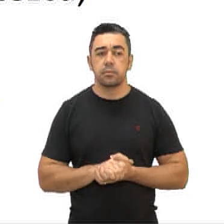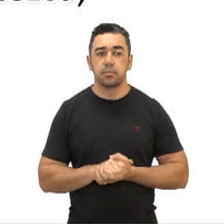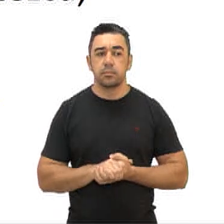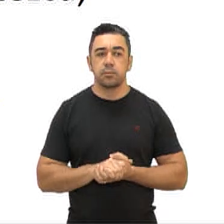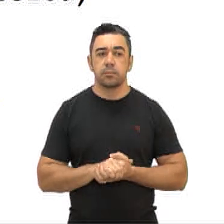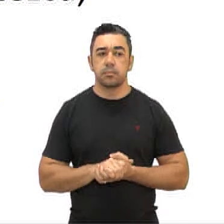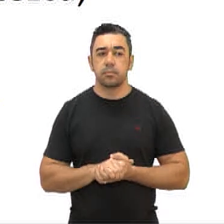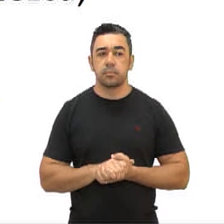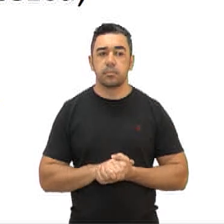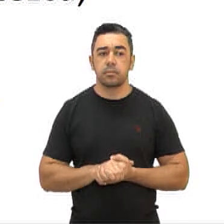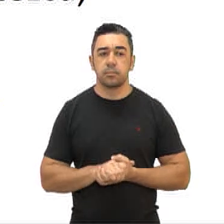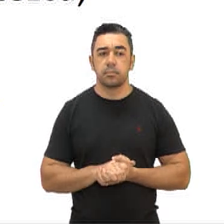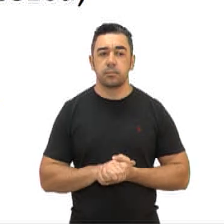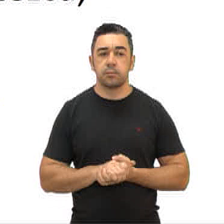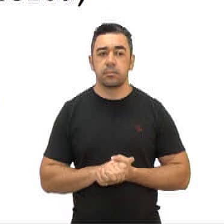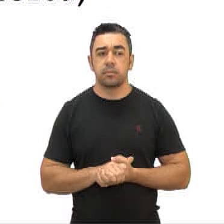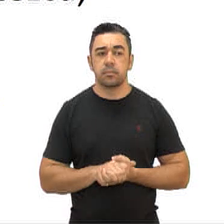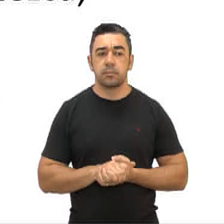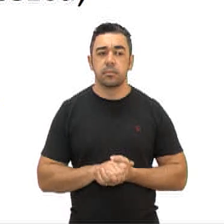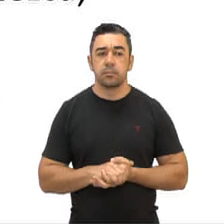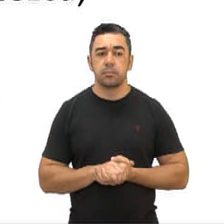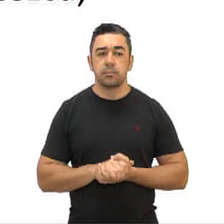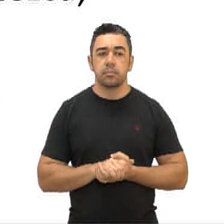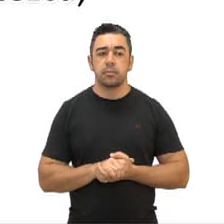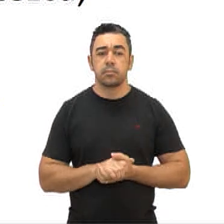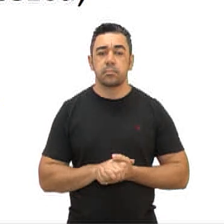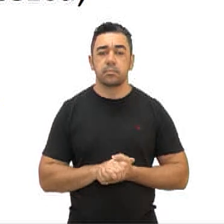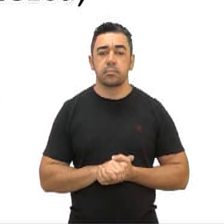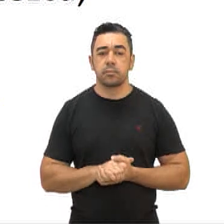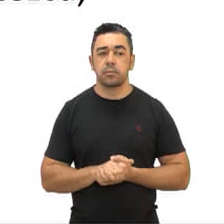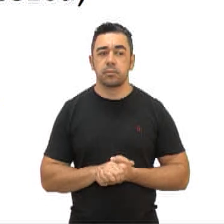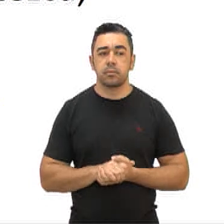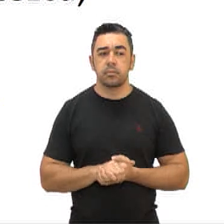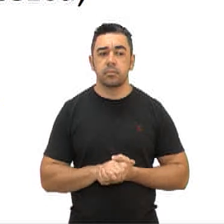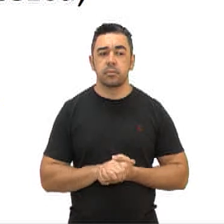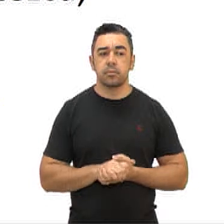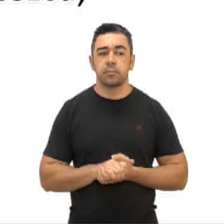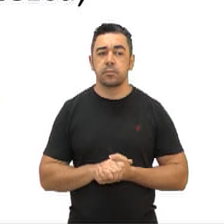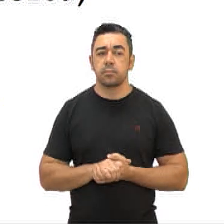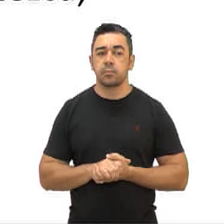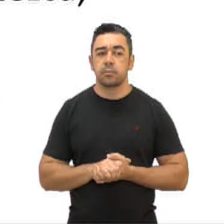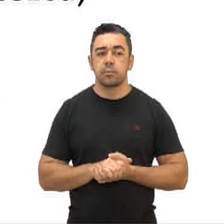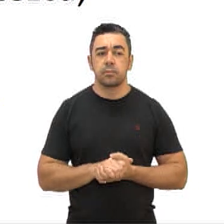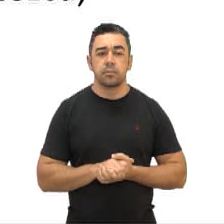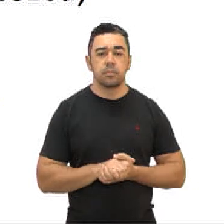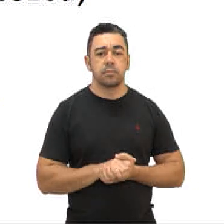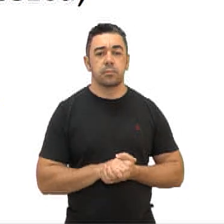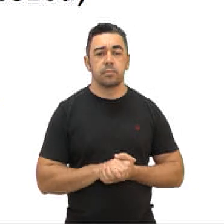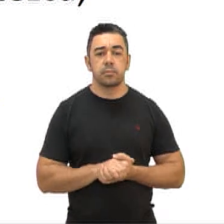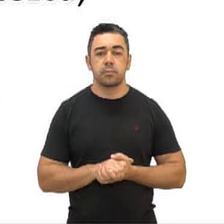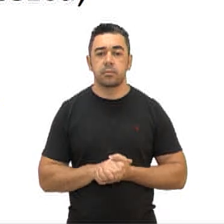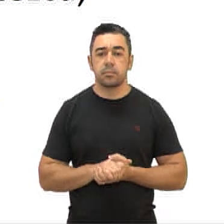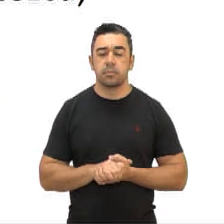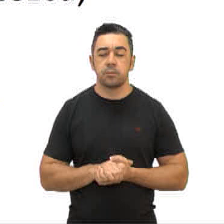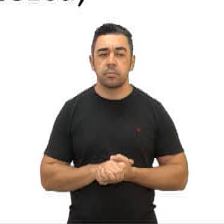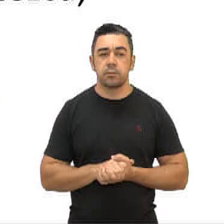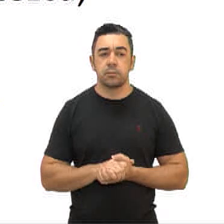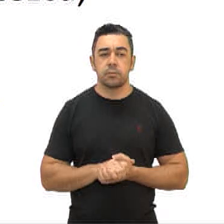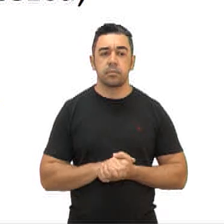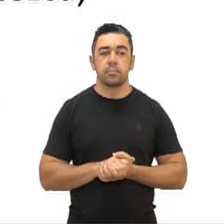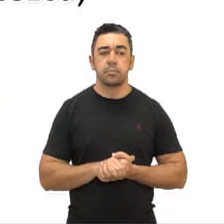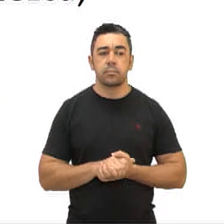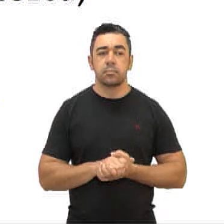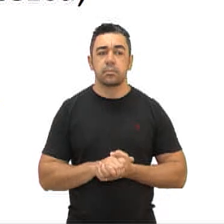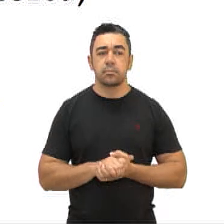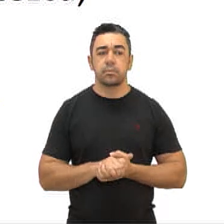profesor youtuber David Kaye recomienda simular en el hogar el ritmo lectivo del centro escolar desde